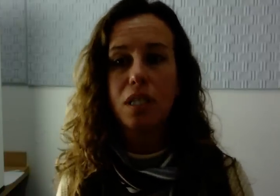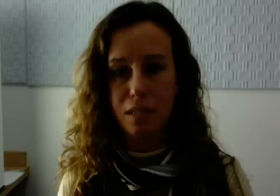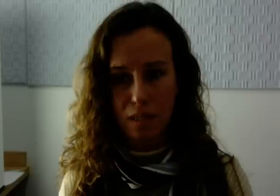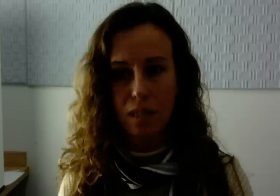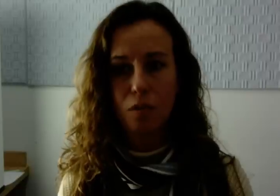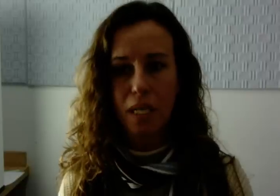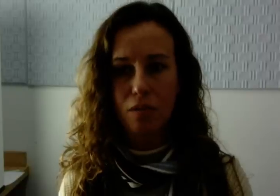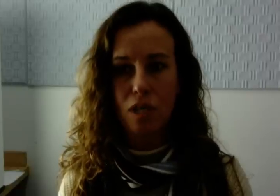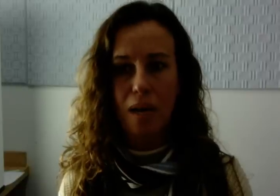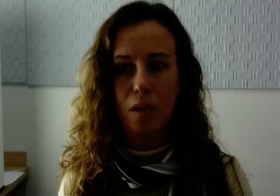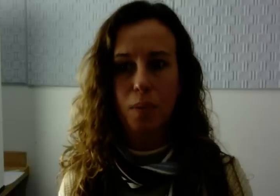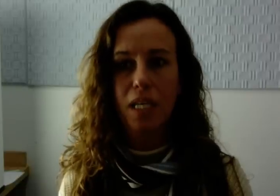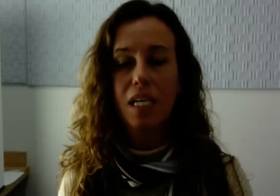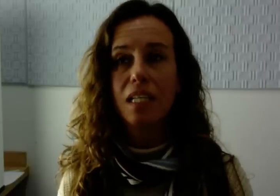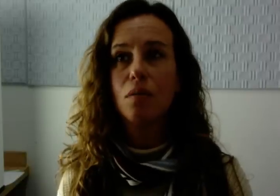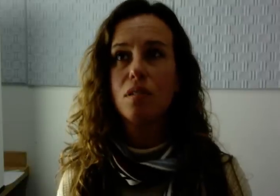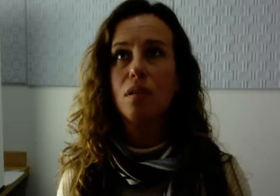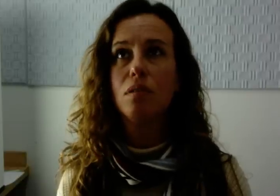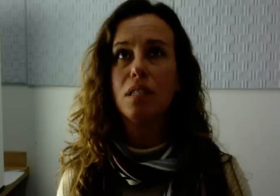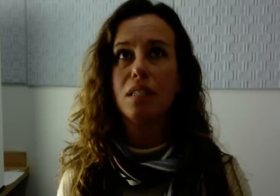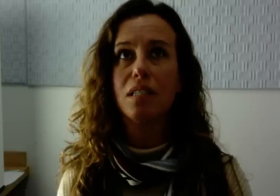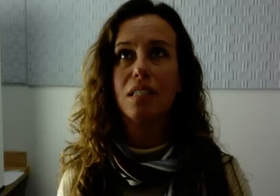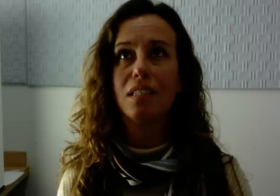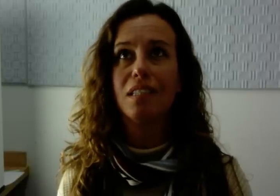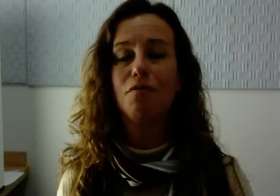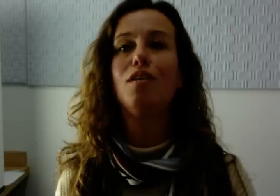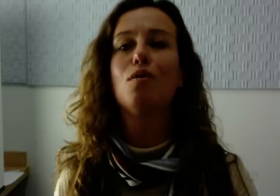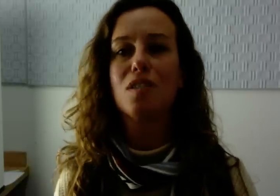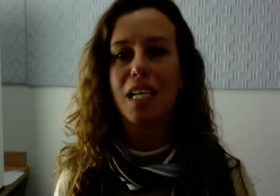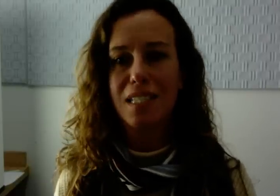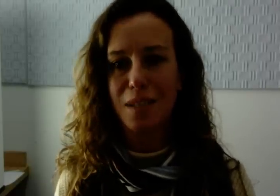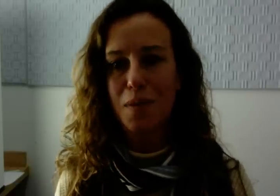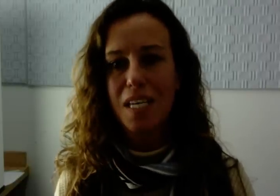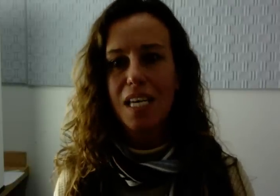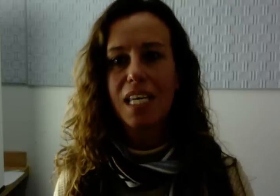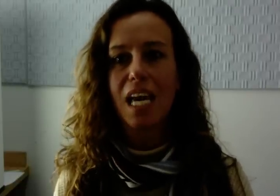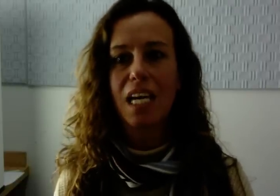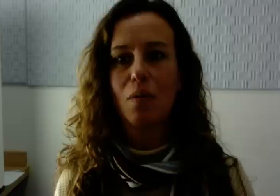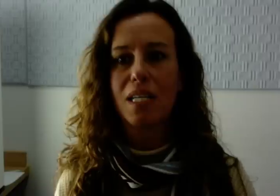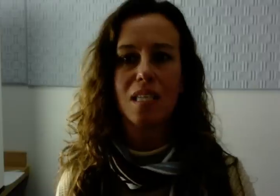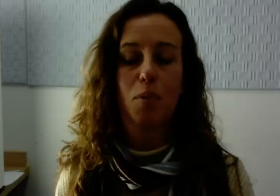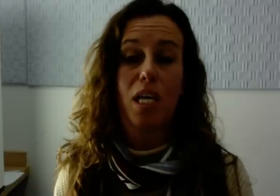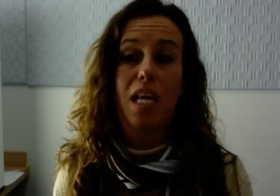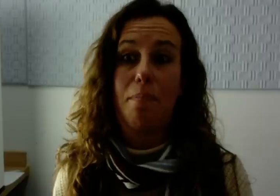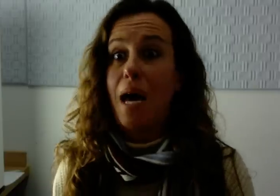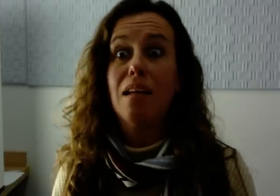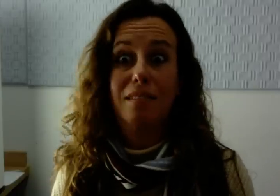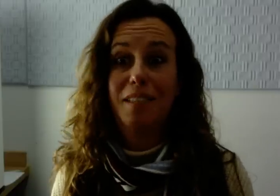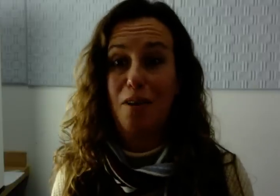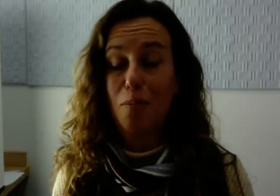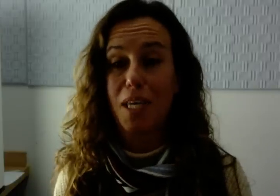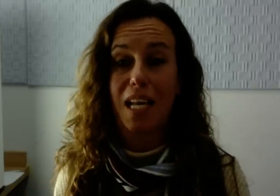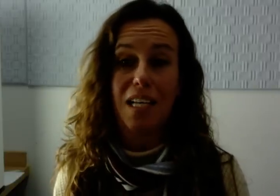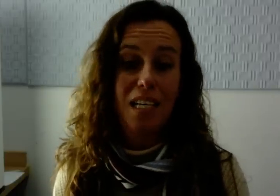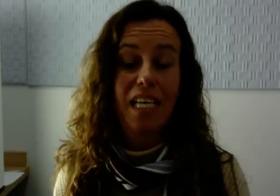demitidas do mercado de trabalho porque não estão H levando em consideração que ela não é assim porque ela é má